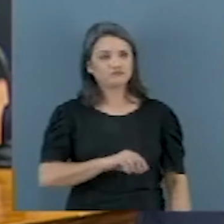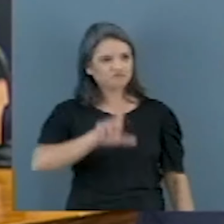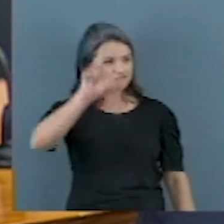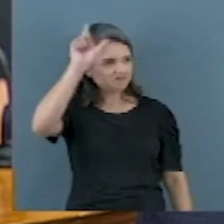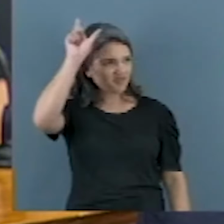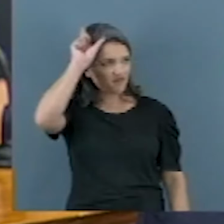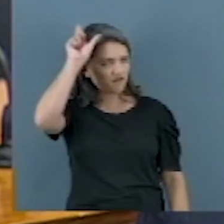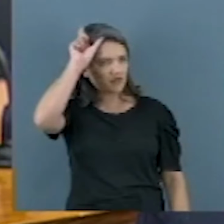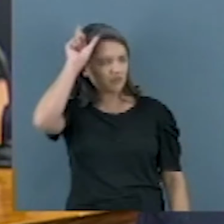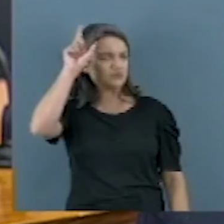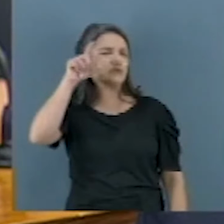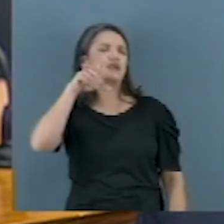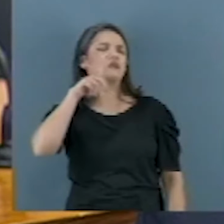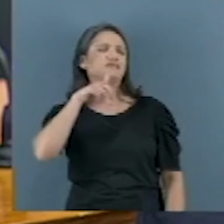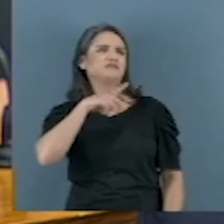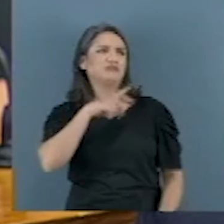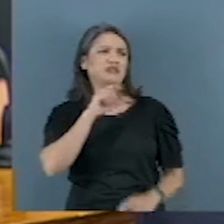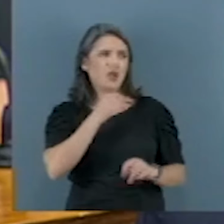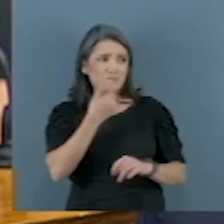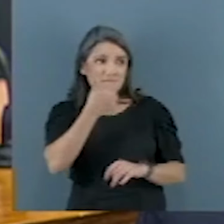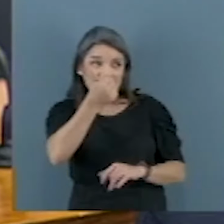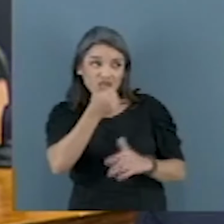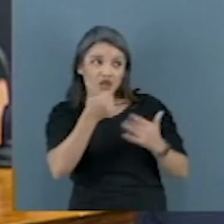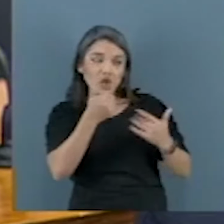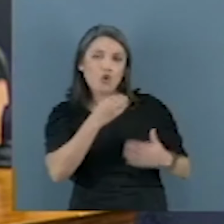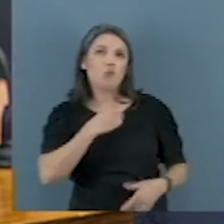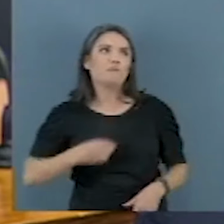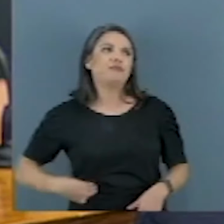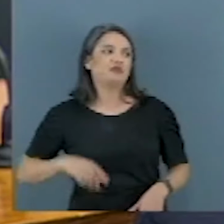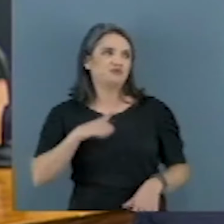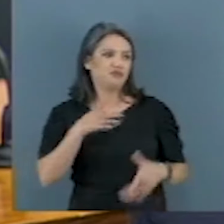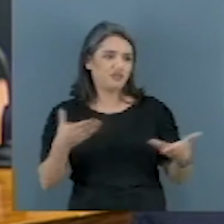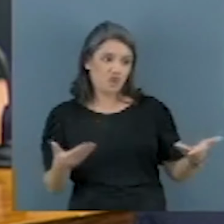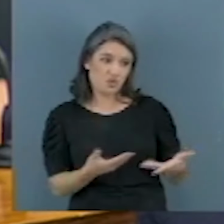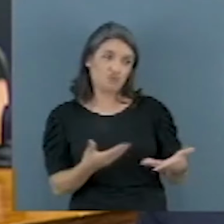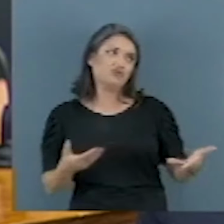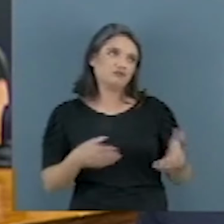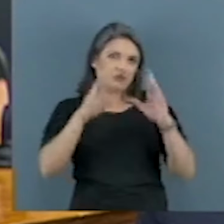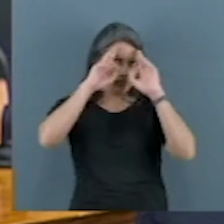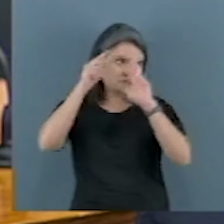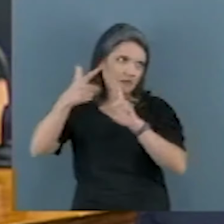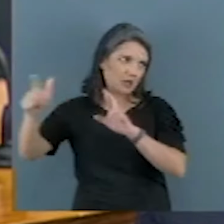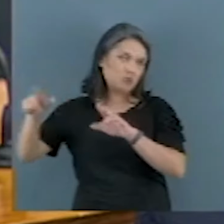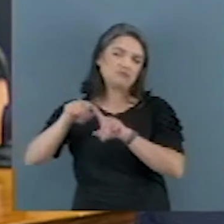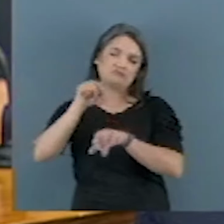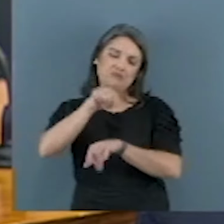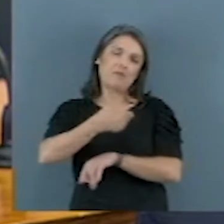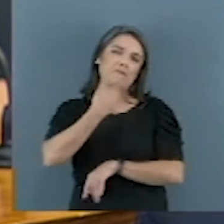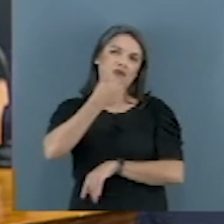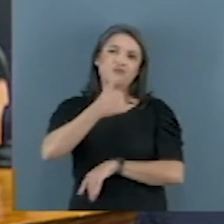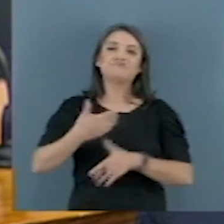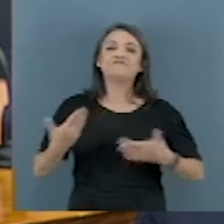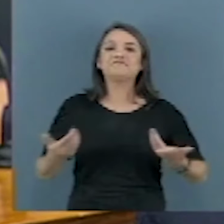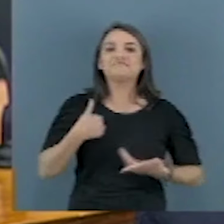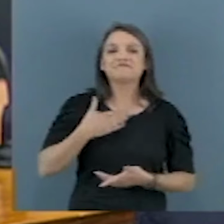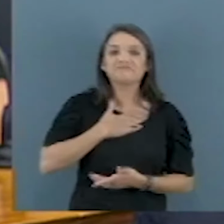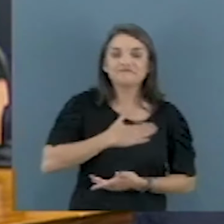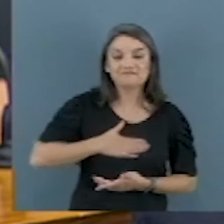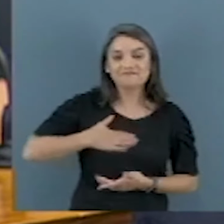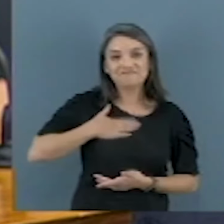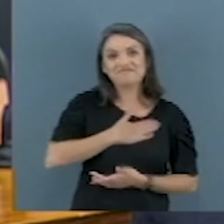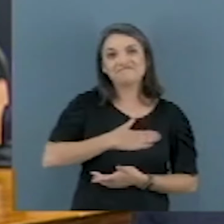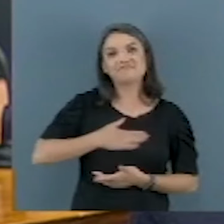respeito aos outros ministros, mas eu acho que é o melhor ministro que nós temos hoje aí. Eu sou muito grato, né?